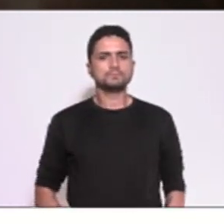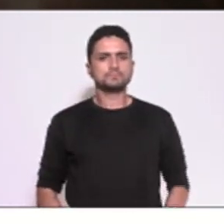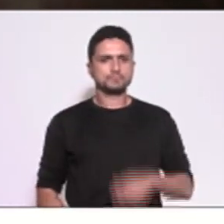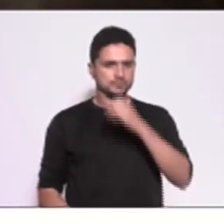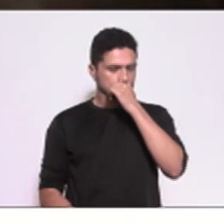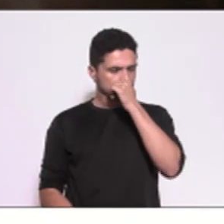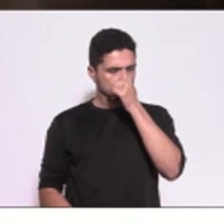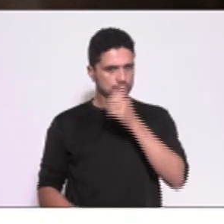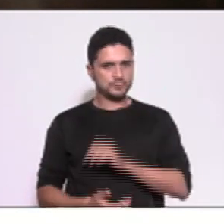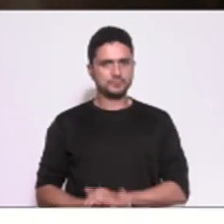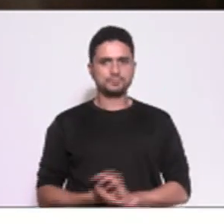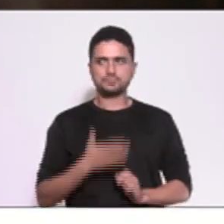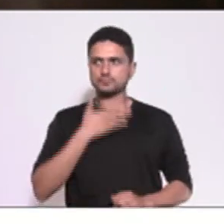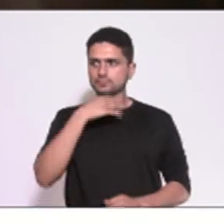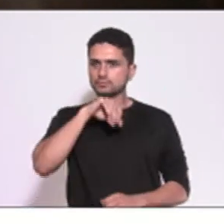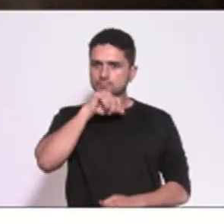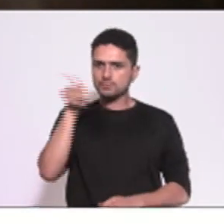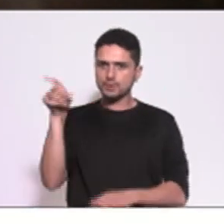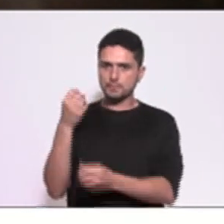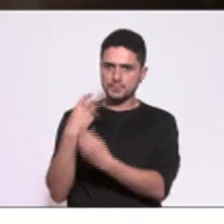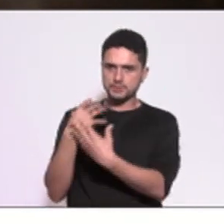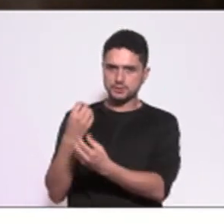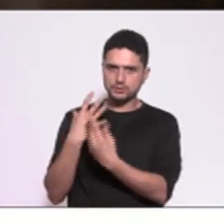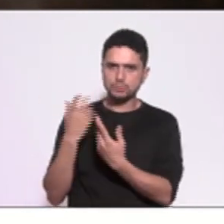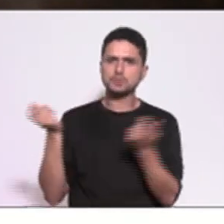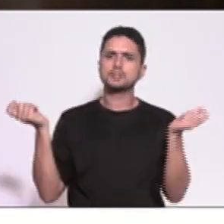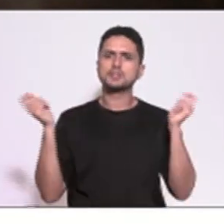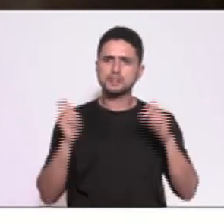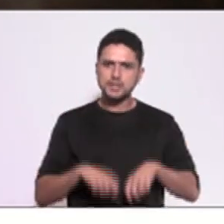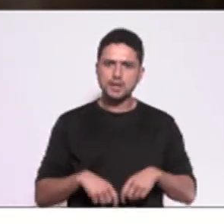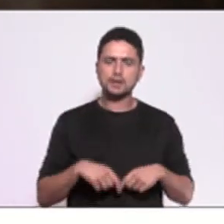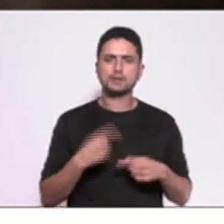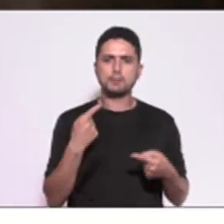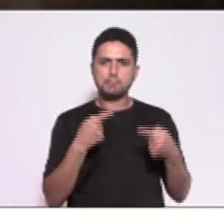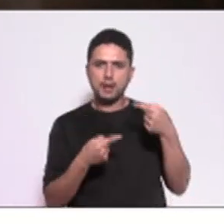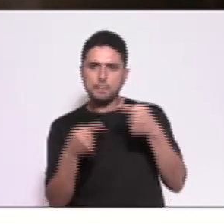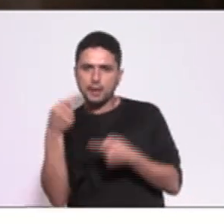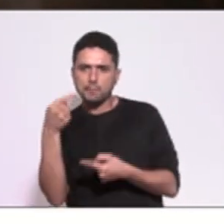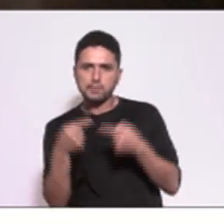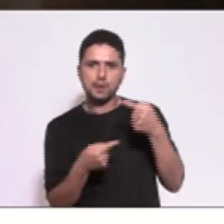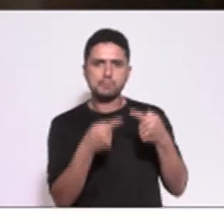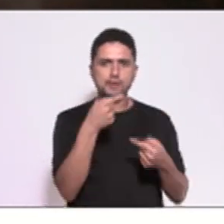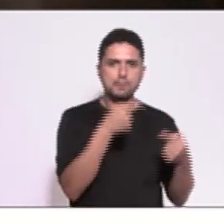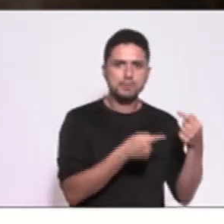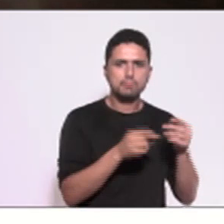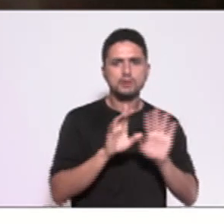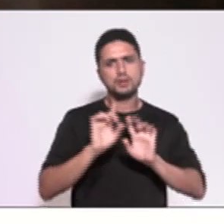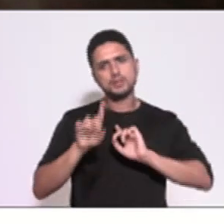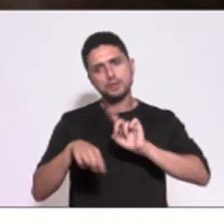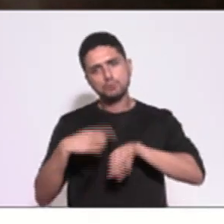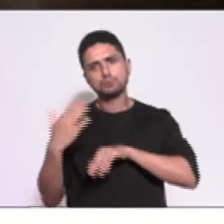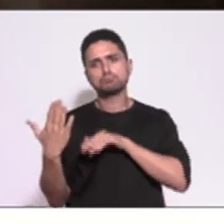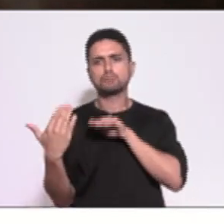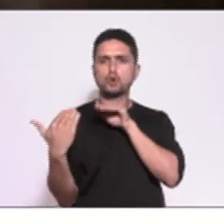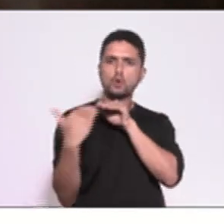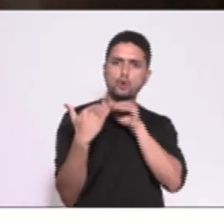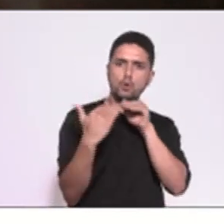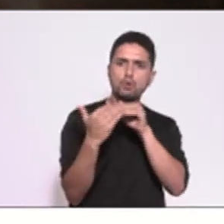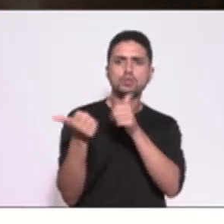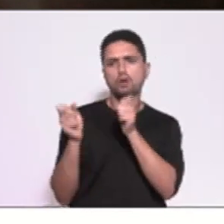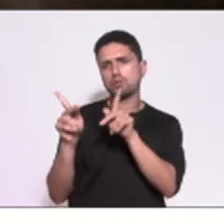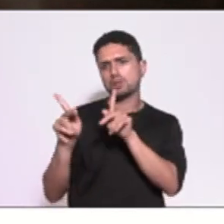Meu pai me ensinou que é possível discutir até o limite e terminar por concordar em discordar.